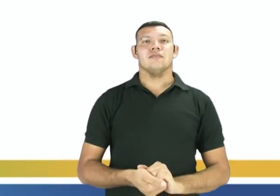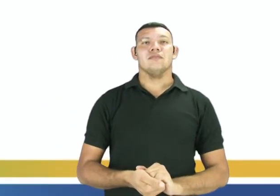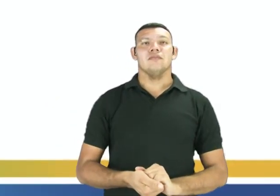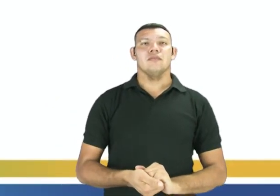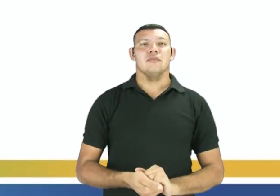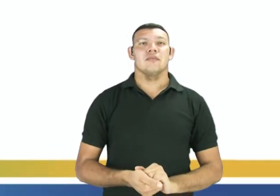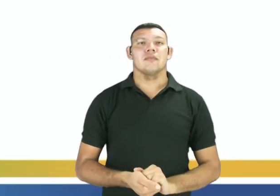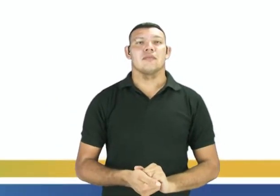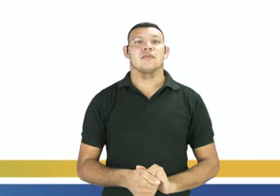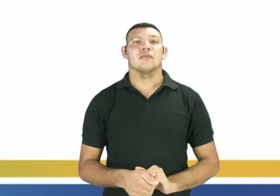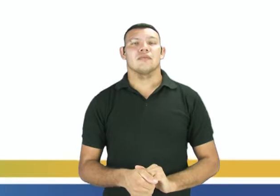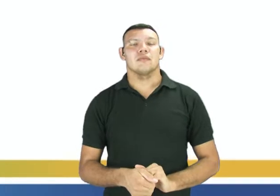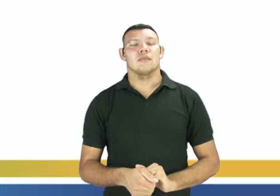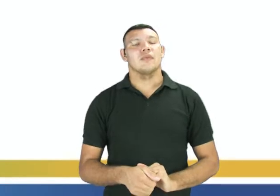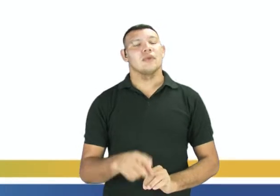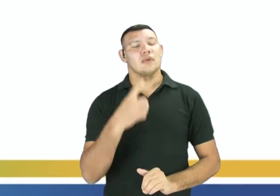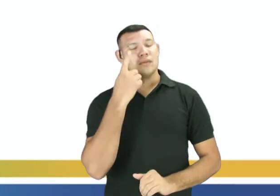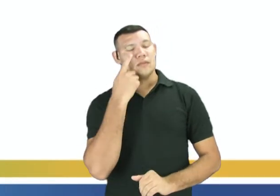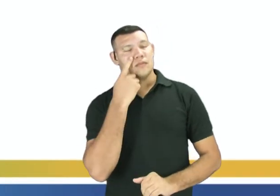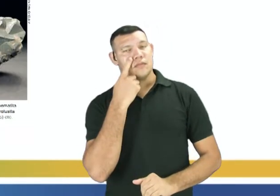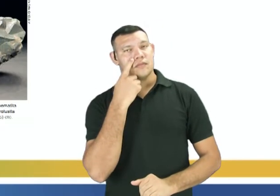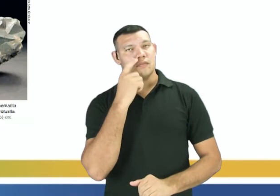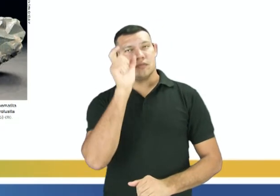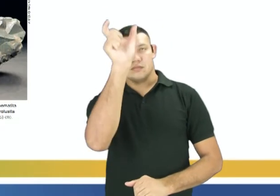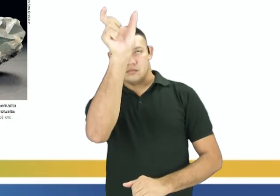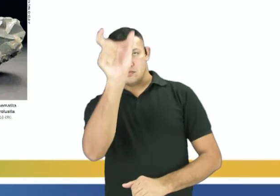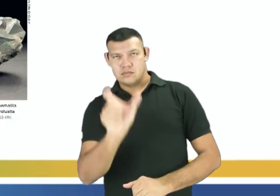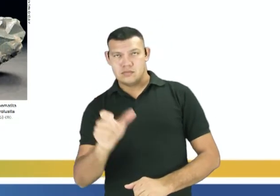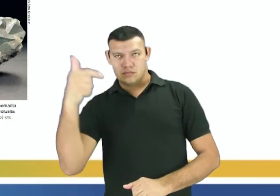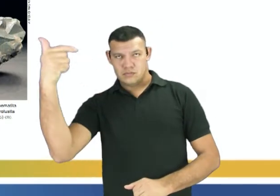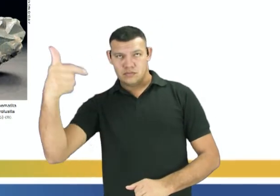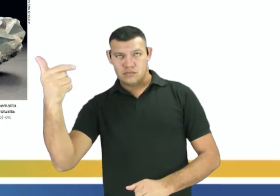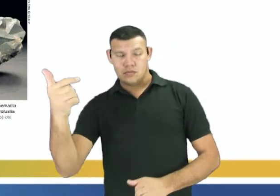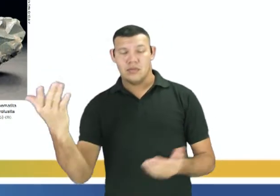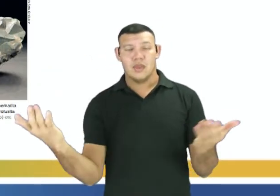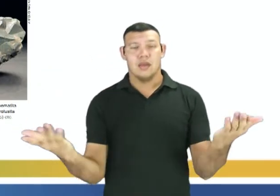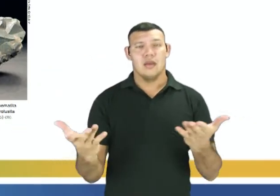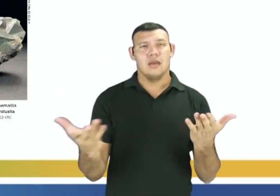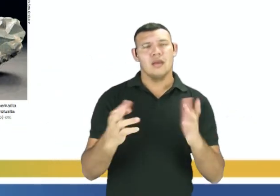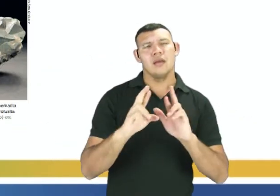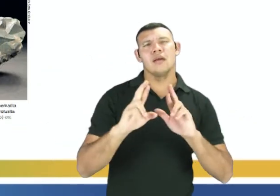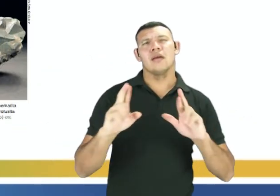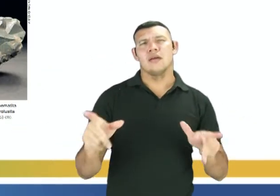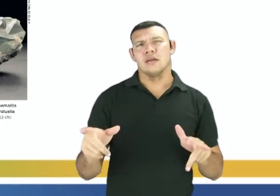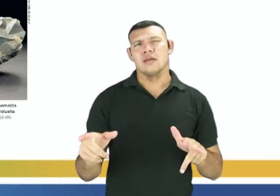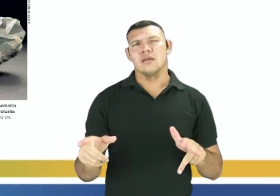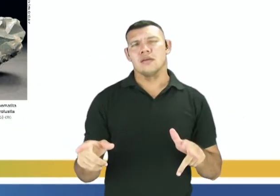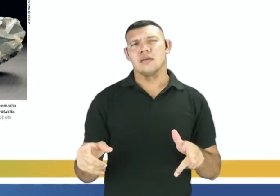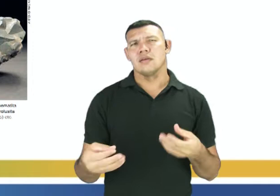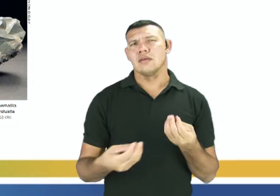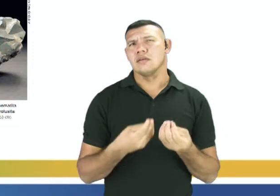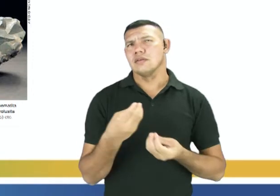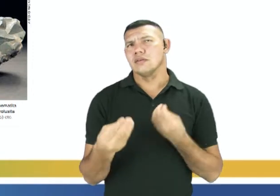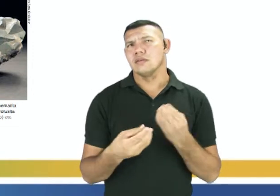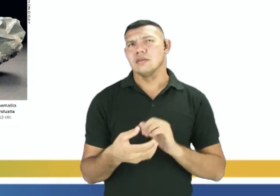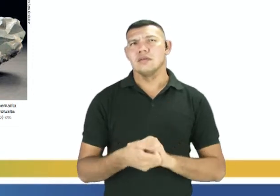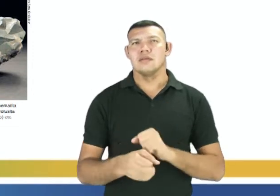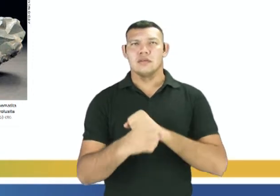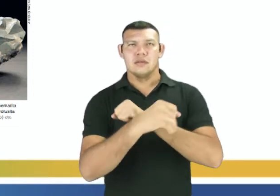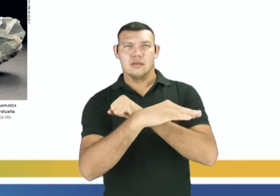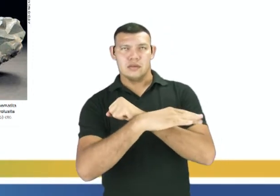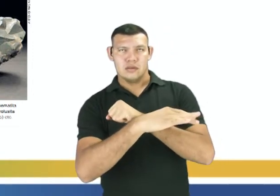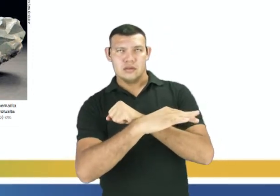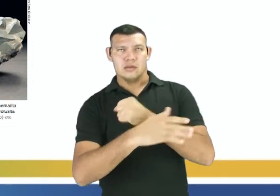são os compostos orgânicos. Então, vamos diferenciar os compostos inorgânicos, que são ácidos,